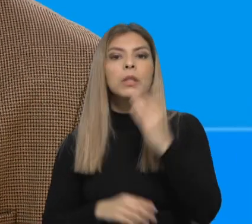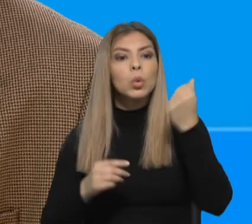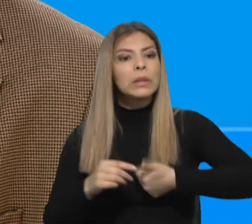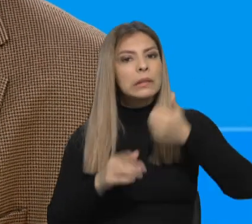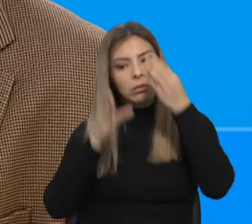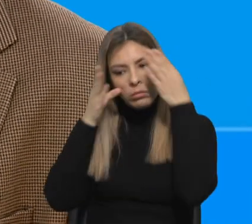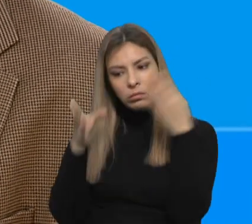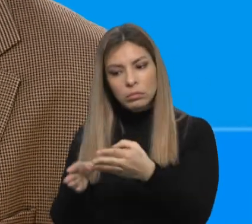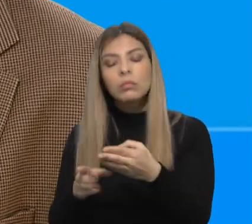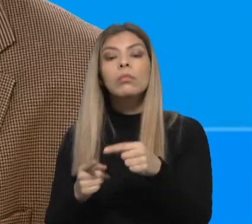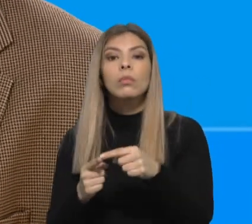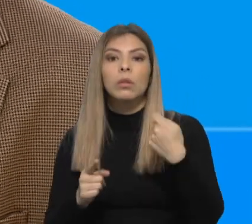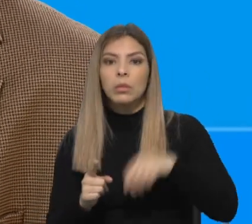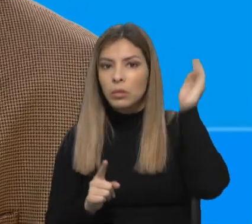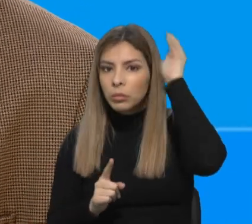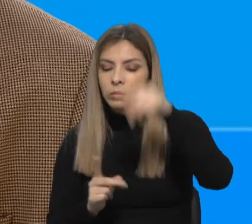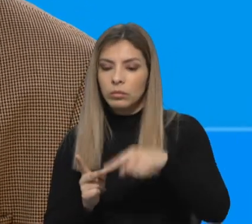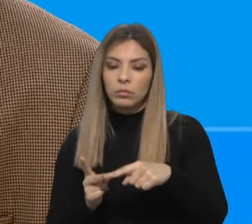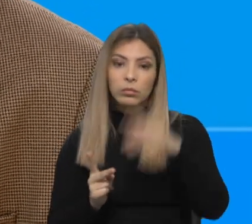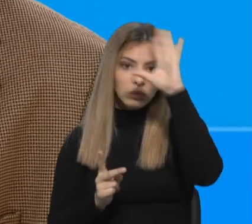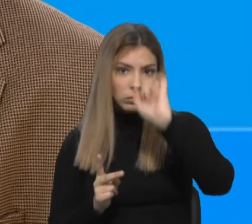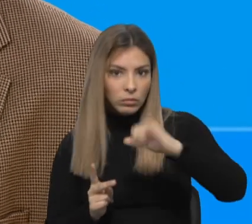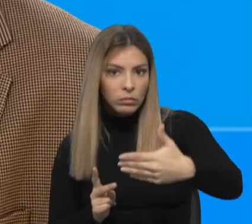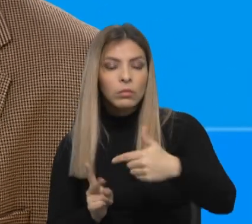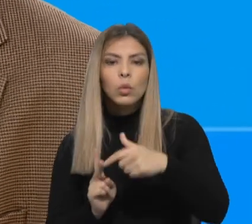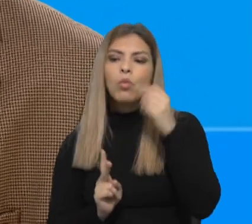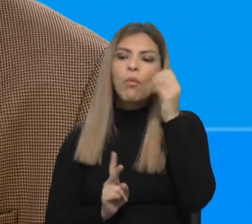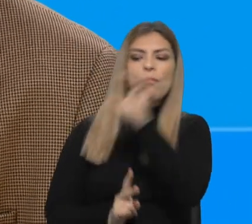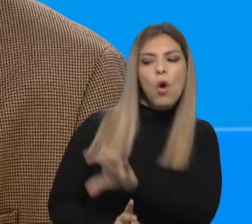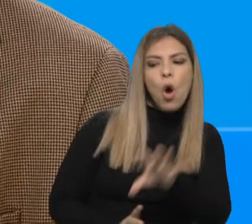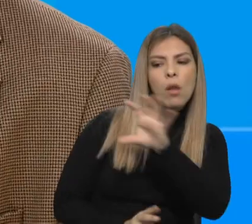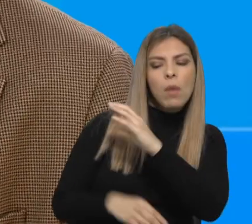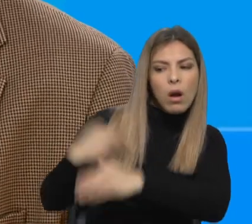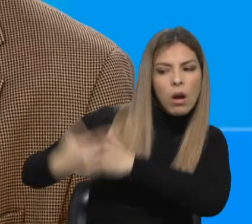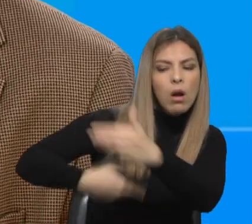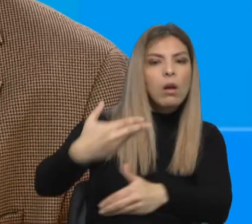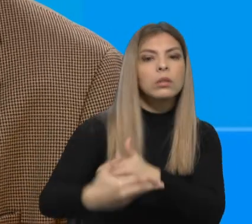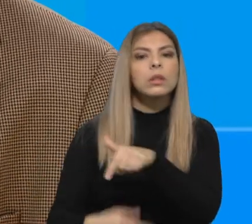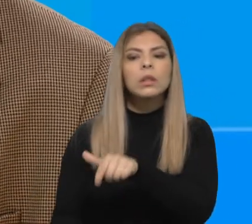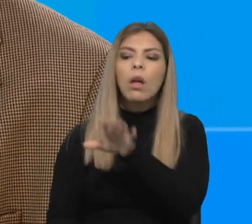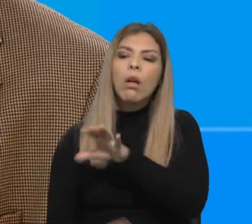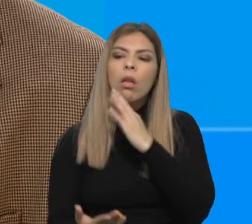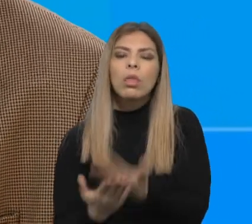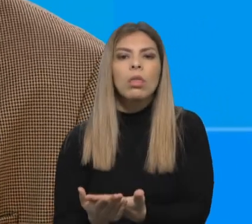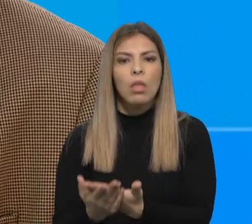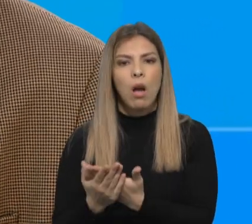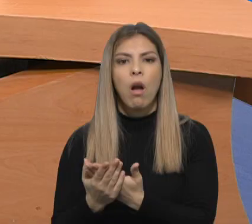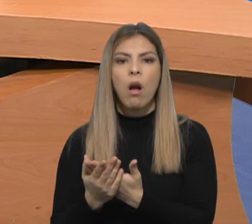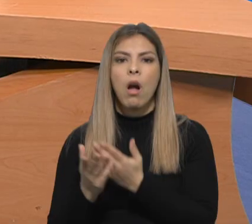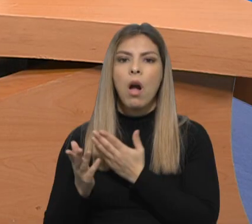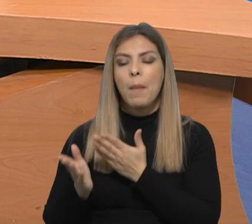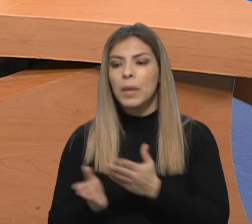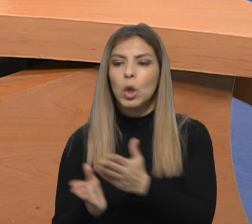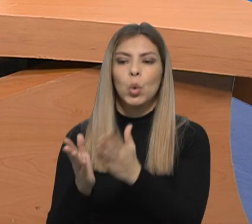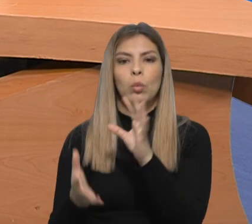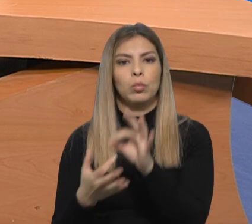Primeiros-Ministros para perceber, em primeiro lugar, como é que tinha sido o trajeto deles e, em segundo lugar, de que modo é que tinham então conduzido os destinos do país. É importante